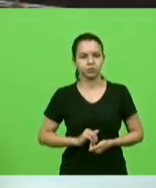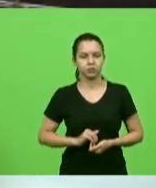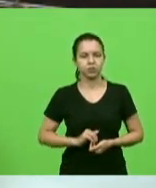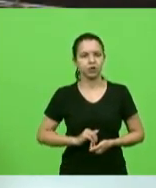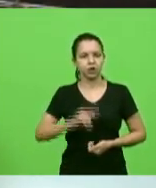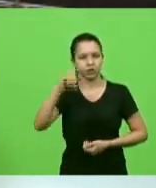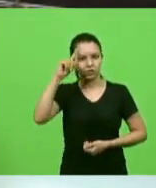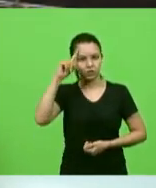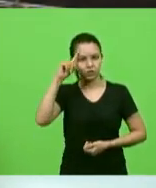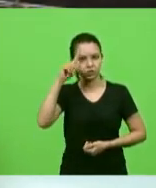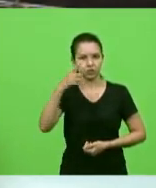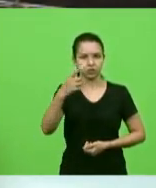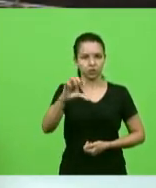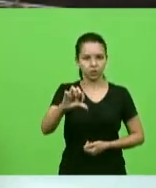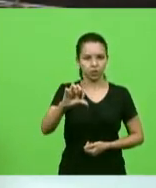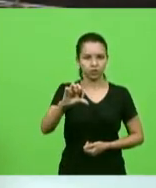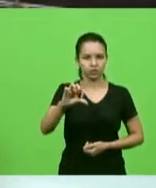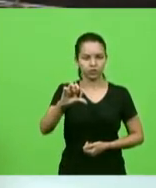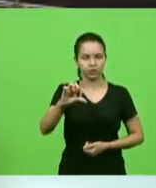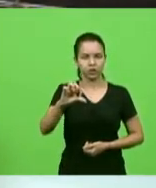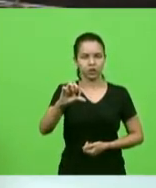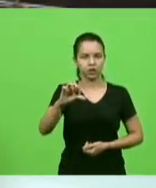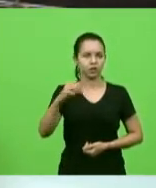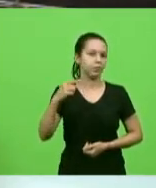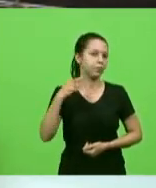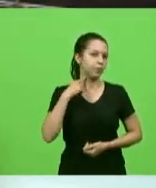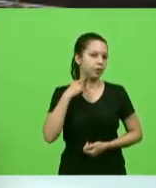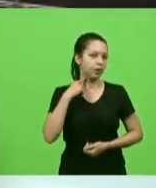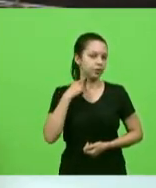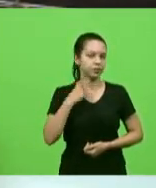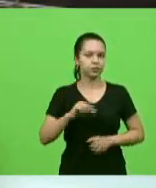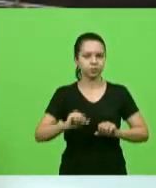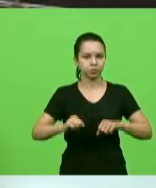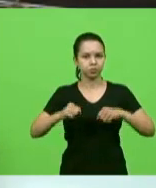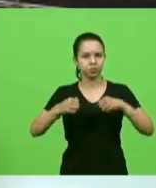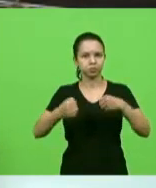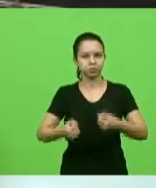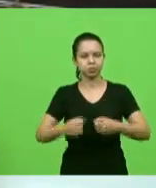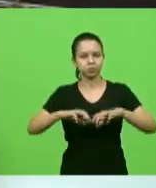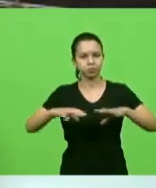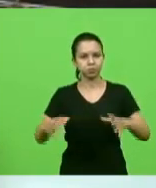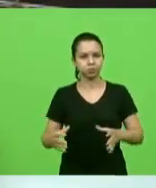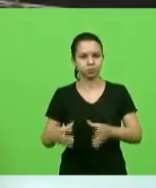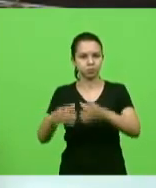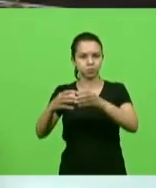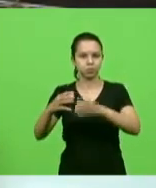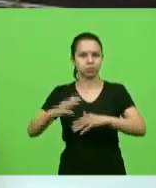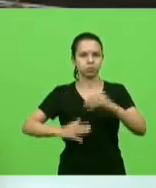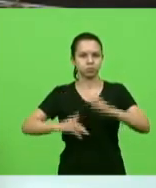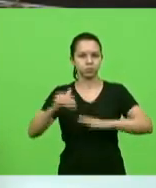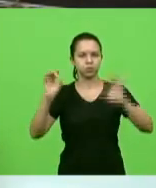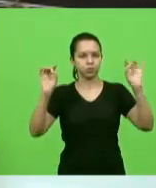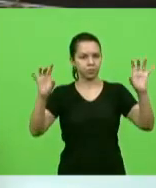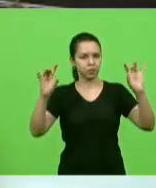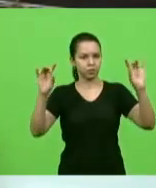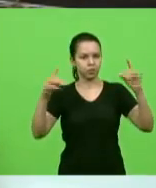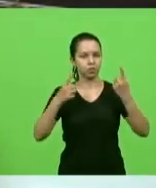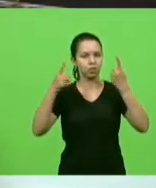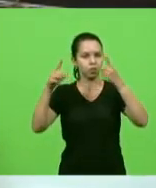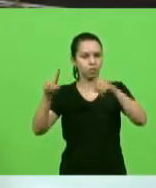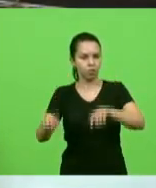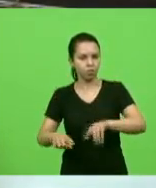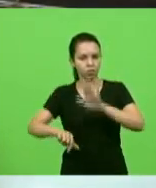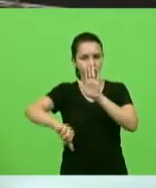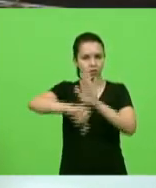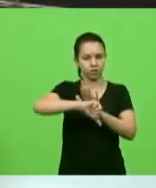de Mara e se é uma força-tarefa envolvendo grupo de atuação especial no combate